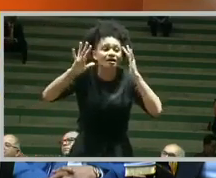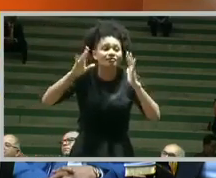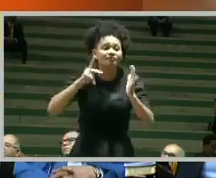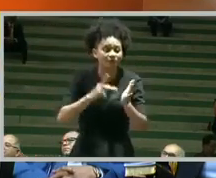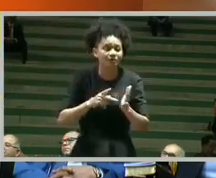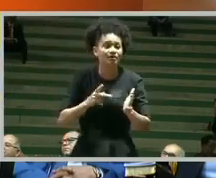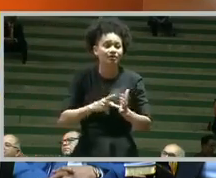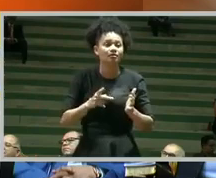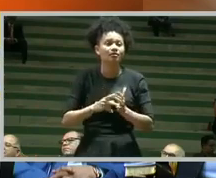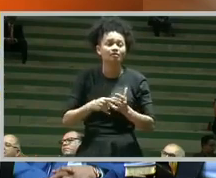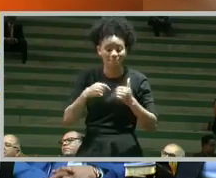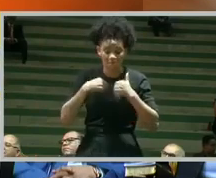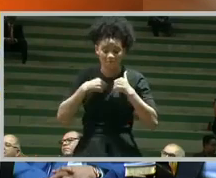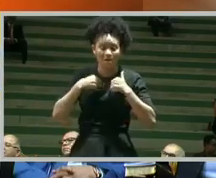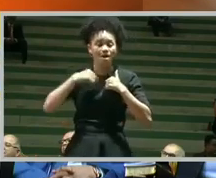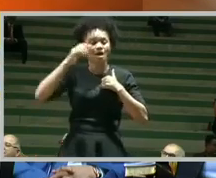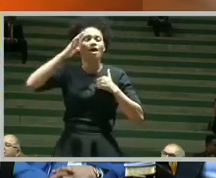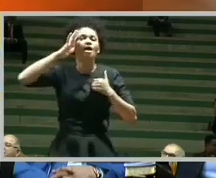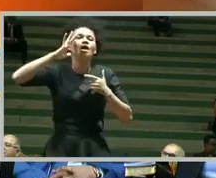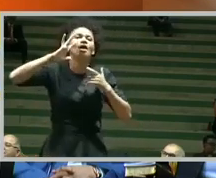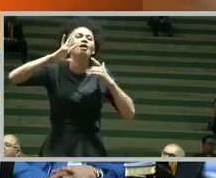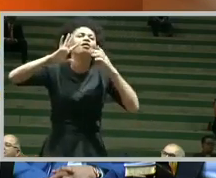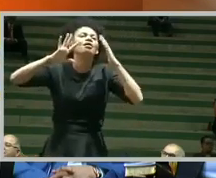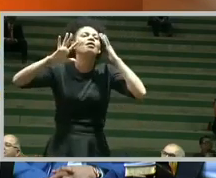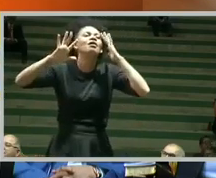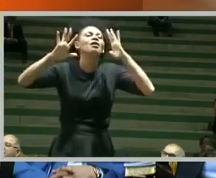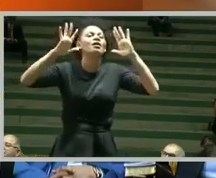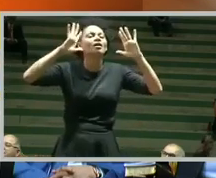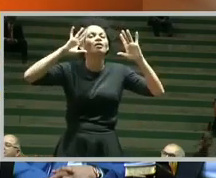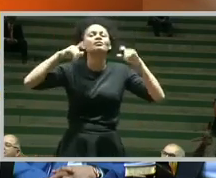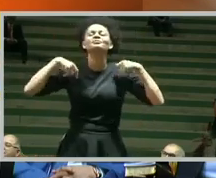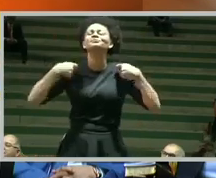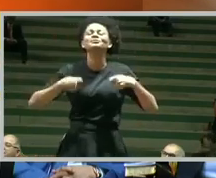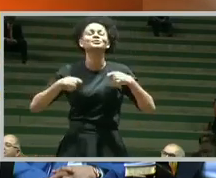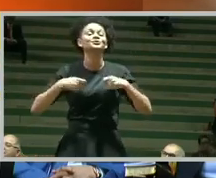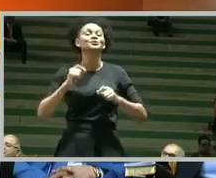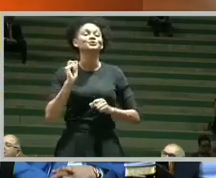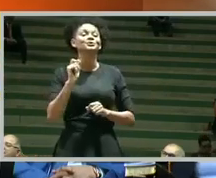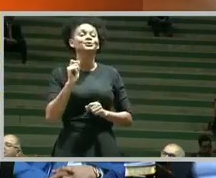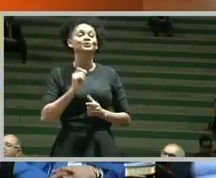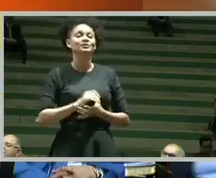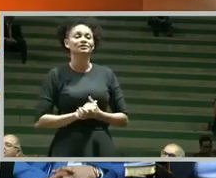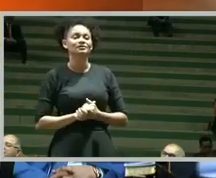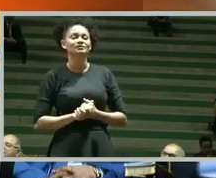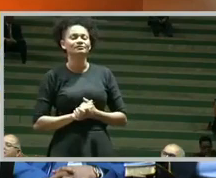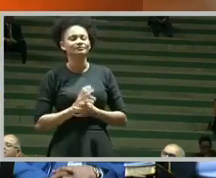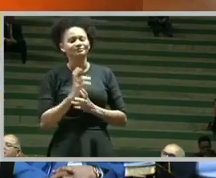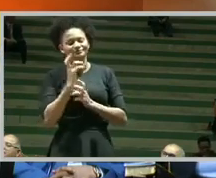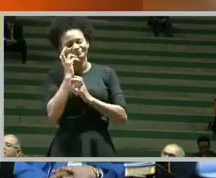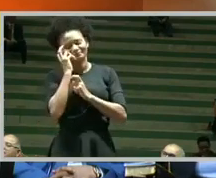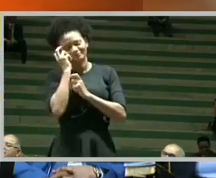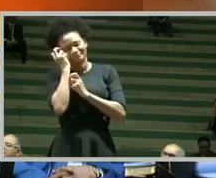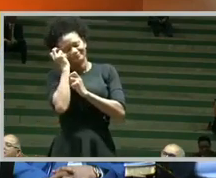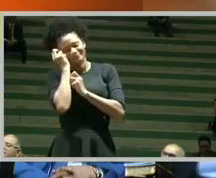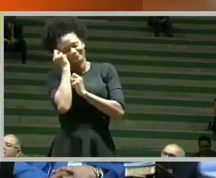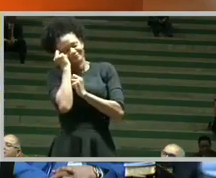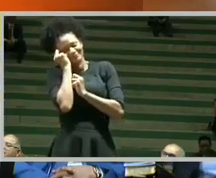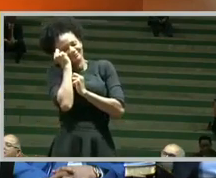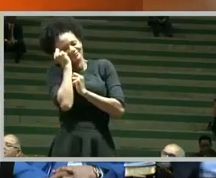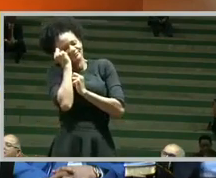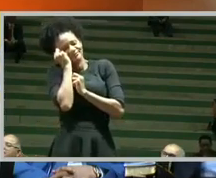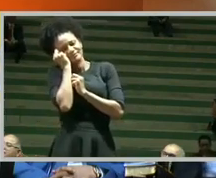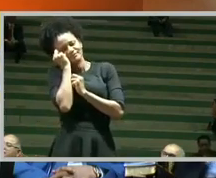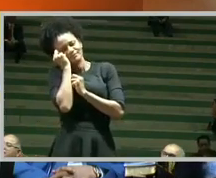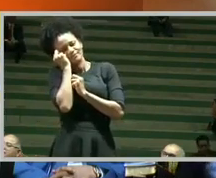literalmente falando, para eu sonhar, eu tenho que estar fazendo o quê? Dormindo.